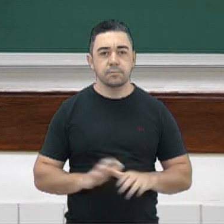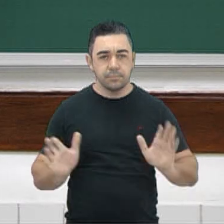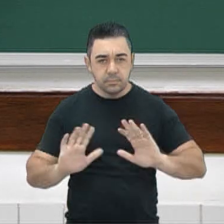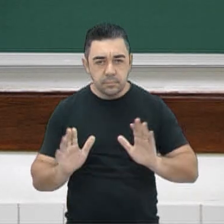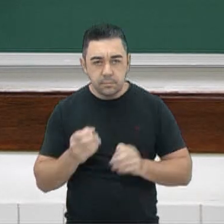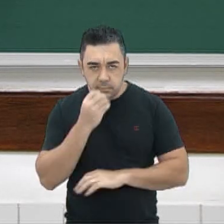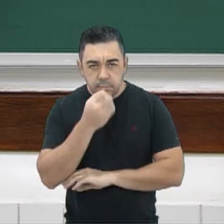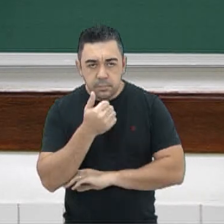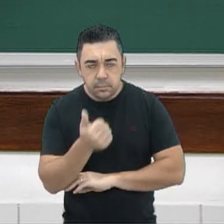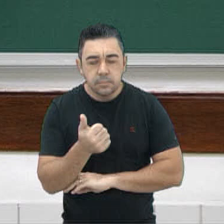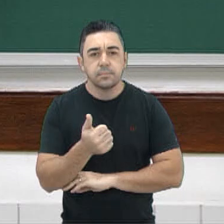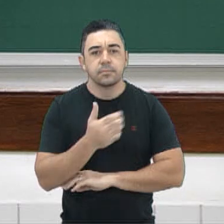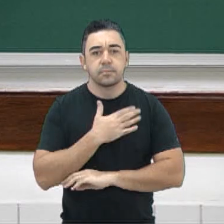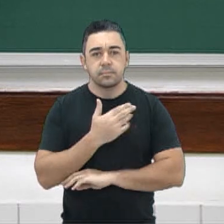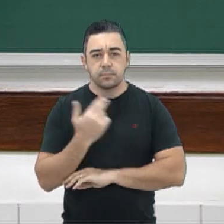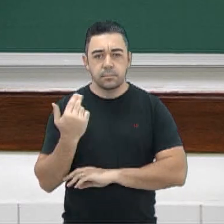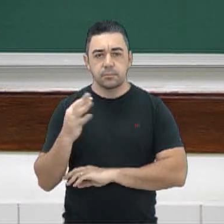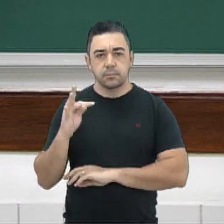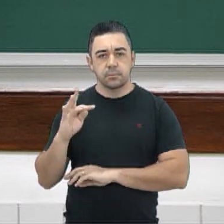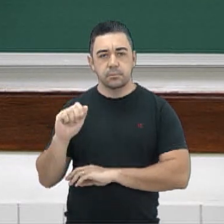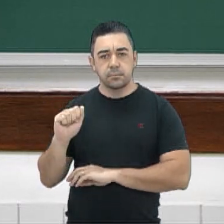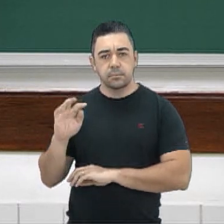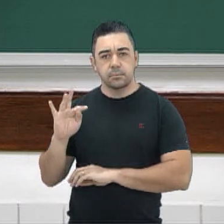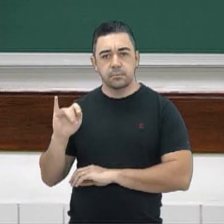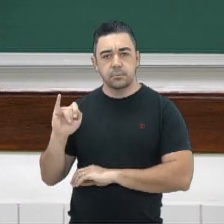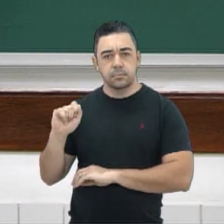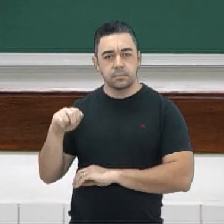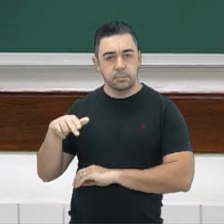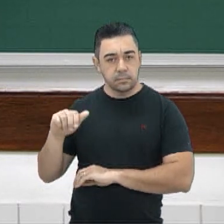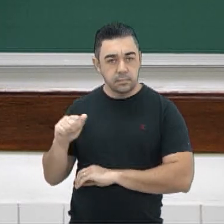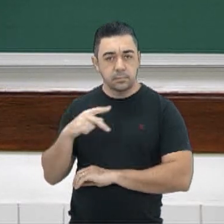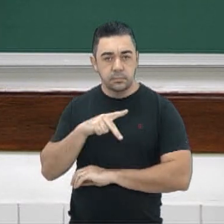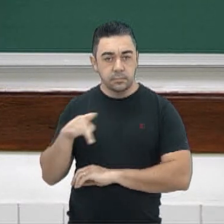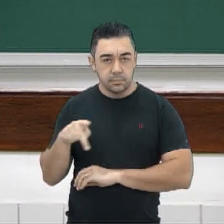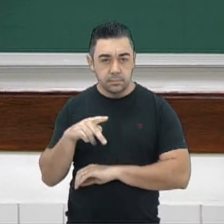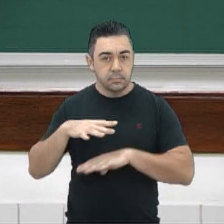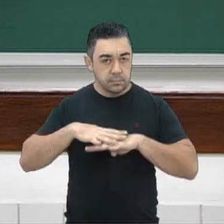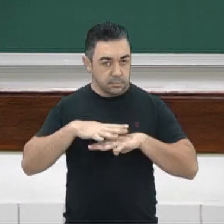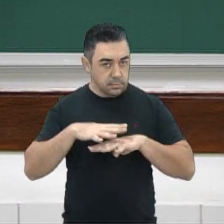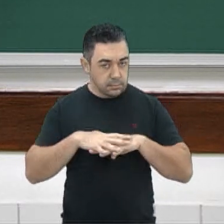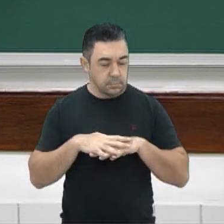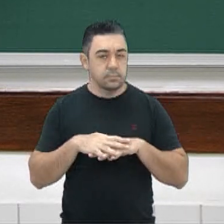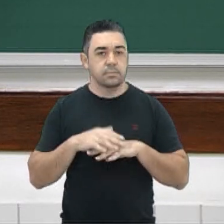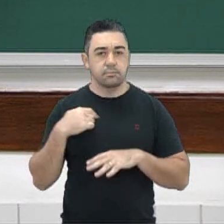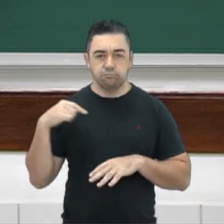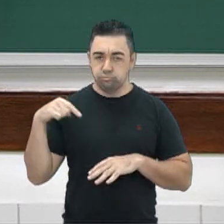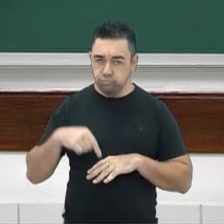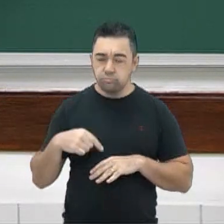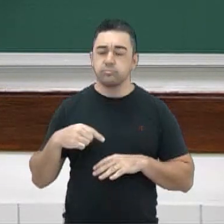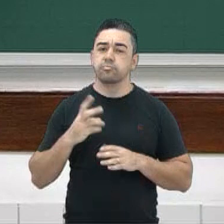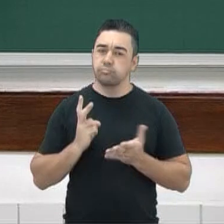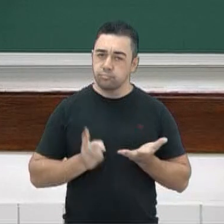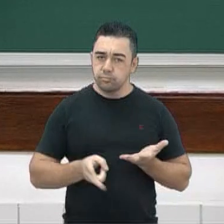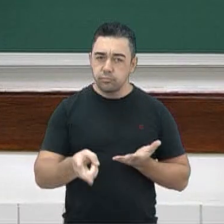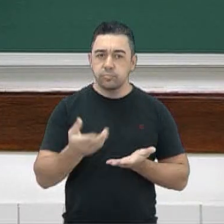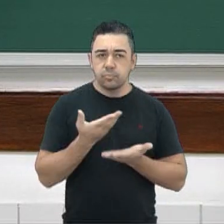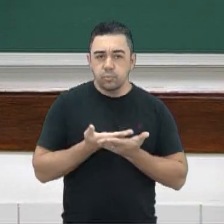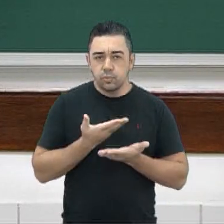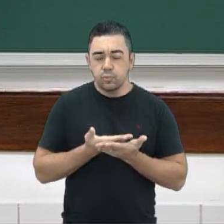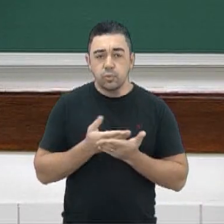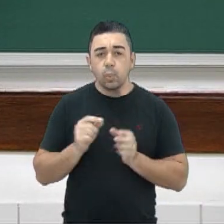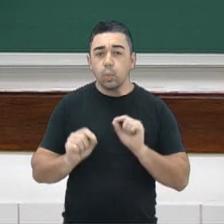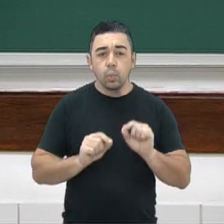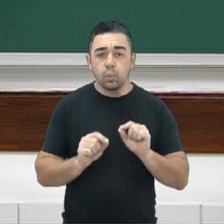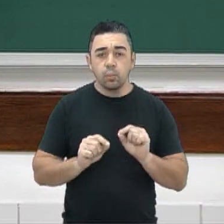Olá, tudo bem? O meu nome é Tatiana, eu sou professora de matemática e nós estamos aqui para dar continuidade aos estudos